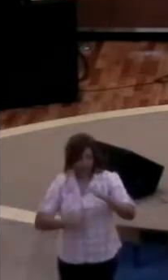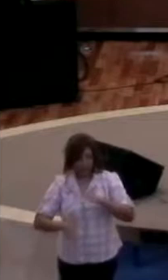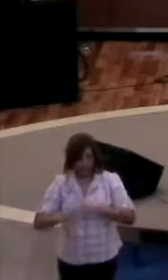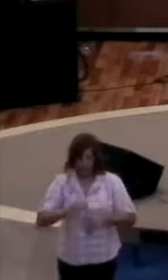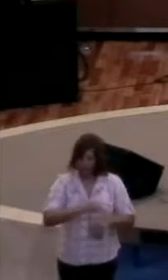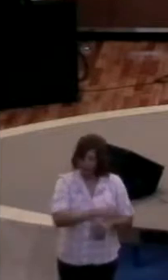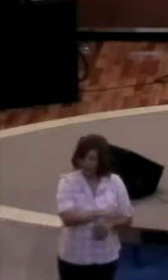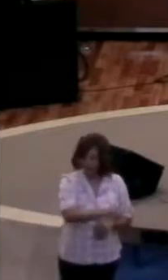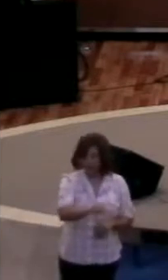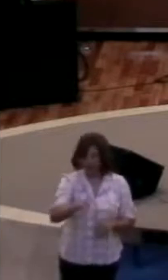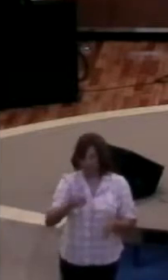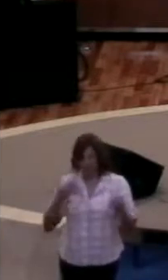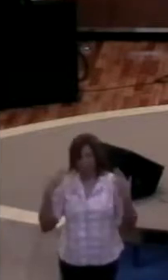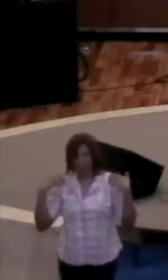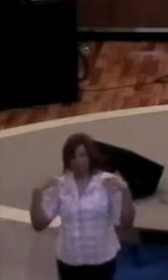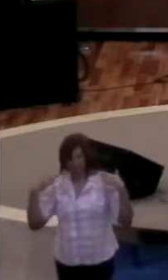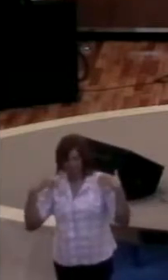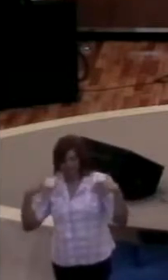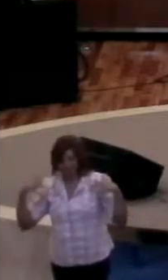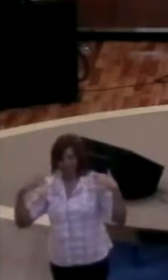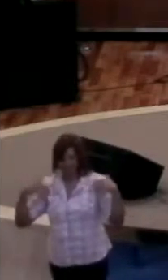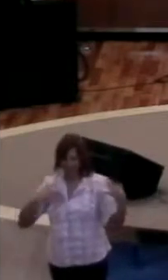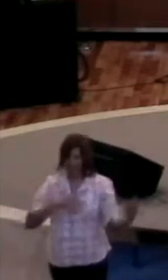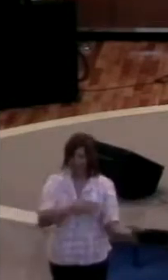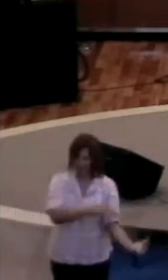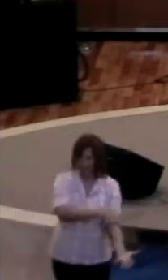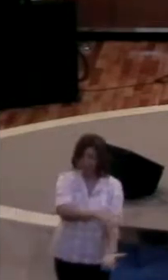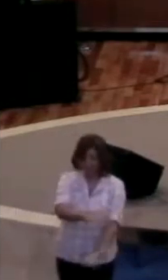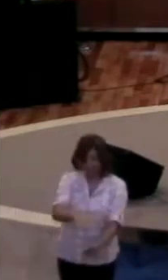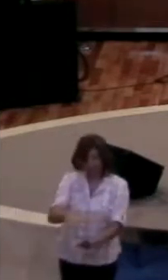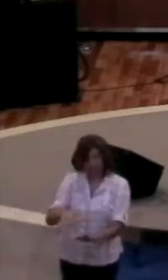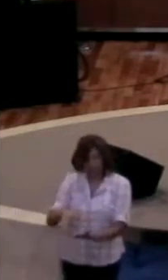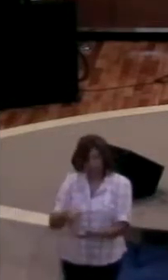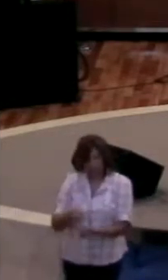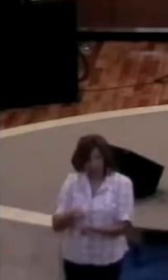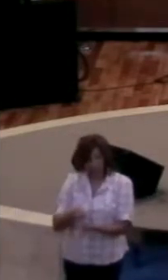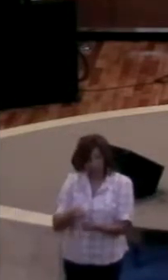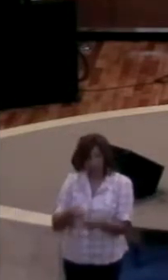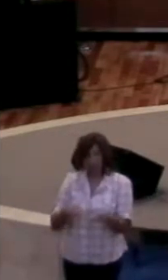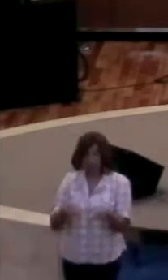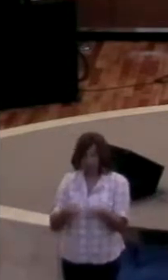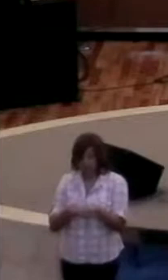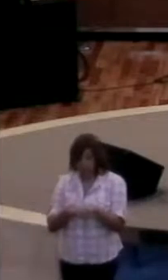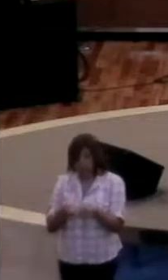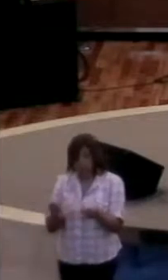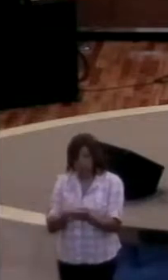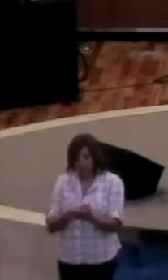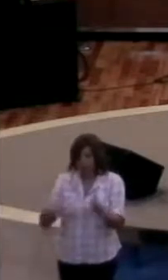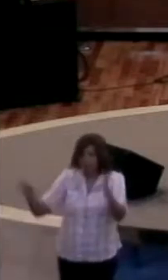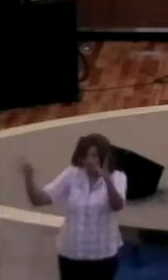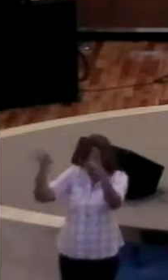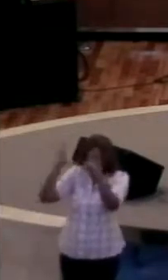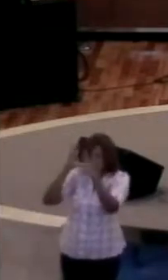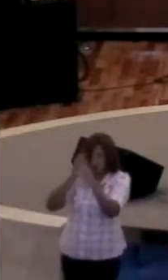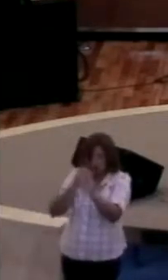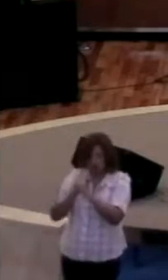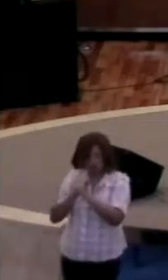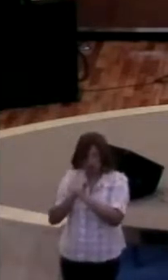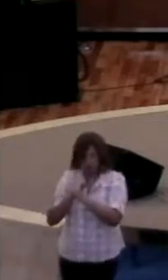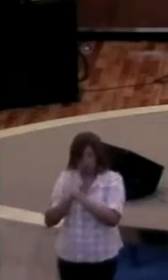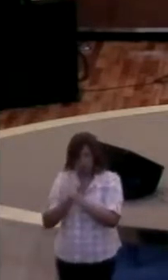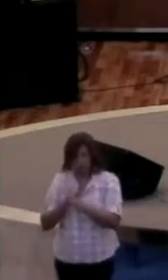E quando o Espírito paira, irmão, sobre a nossa vida, nós podemos estar no abismo, nós podemos estar em